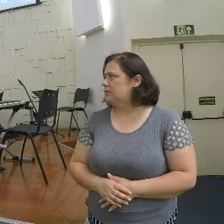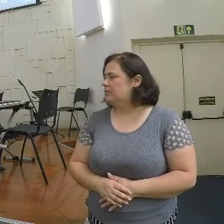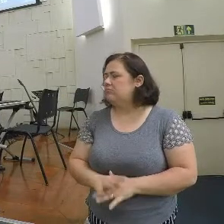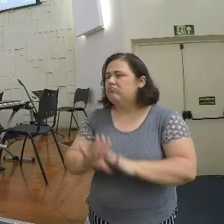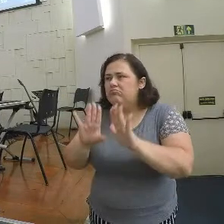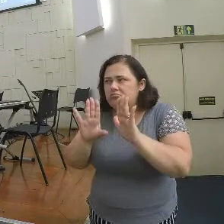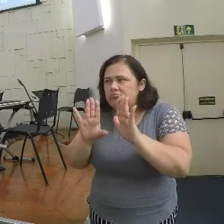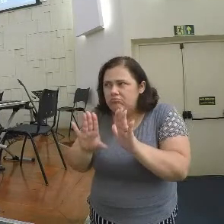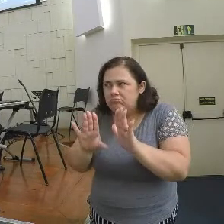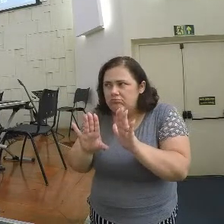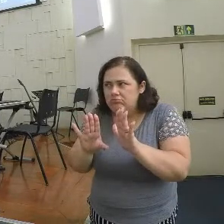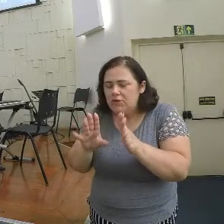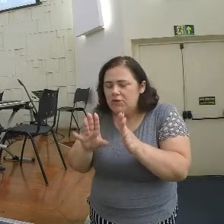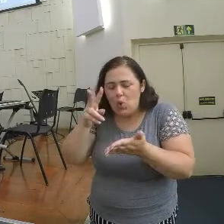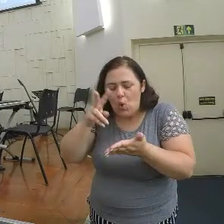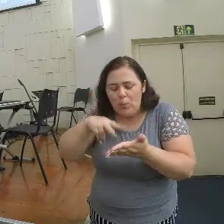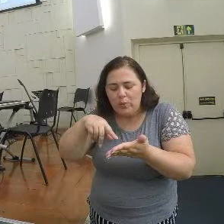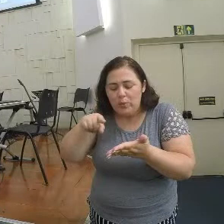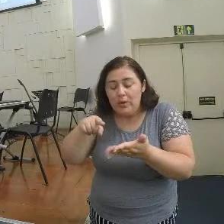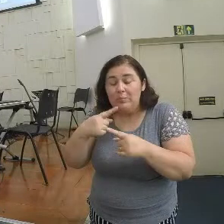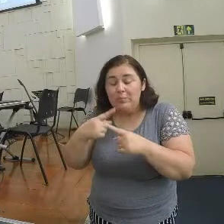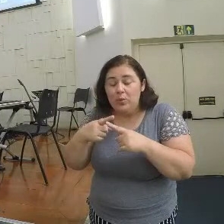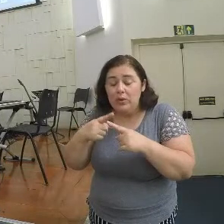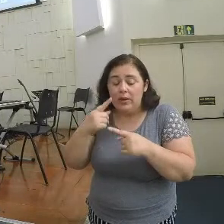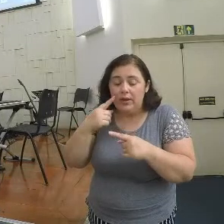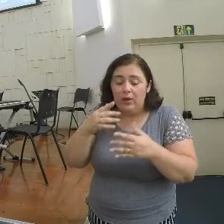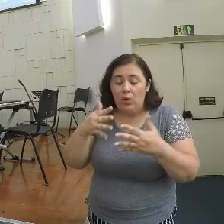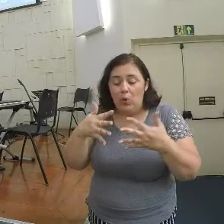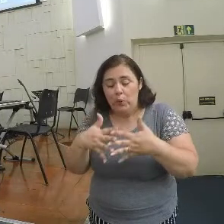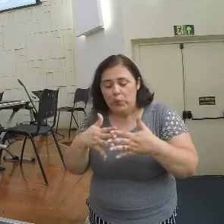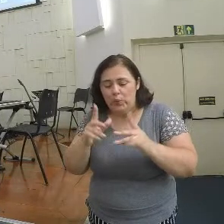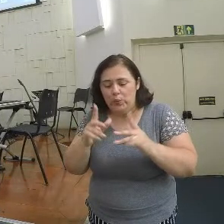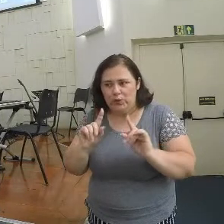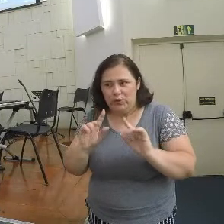Deixe-me encontrar aqui, irmãos, o texto.